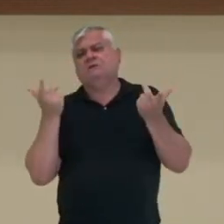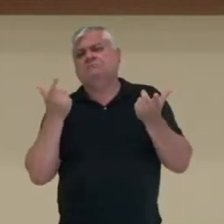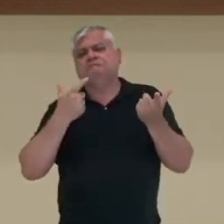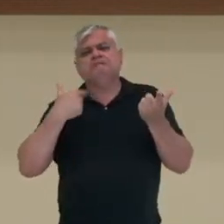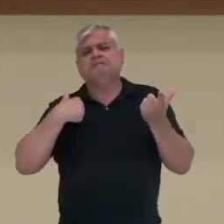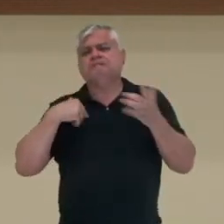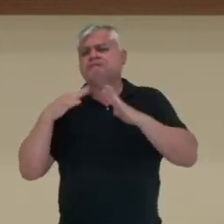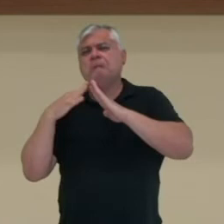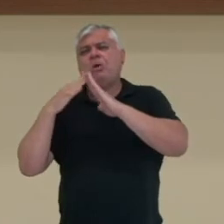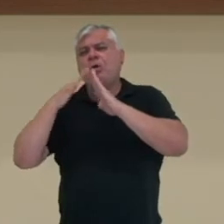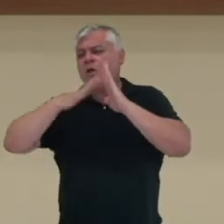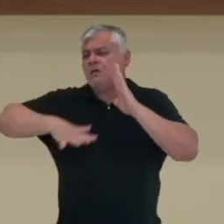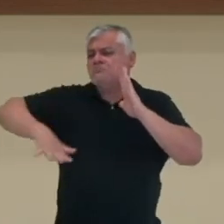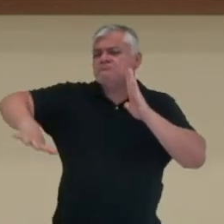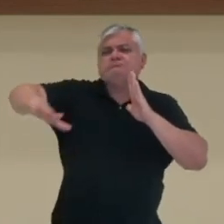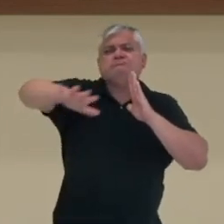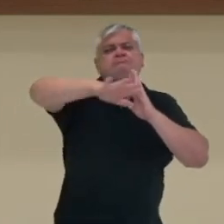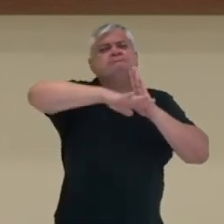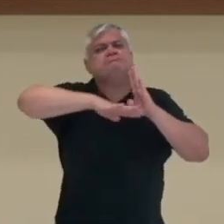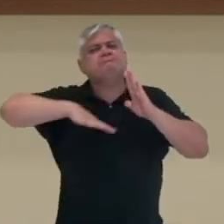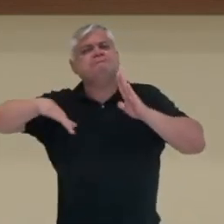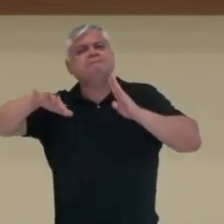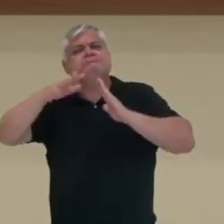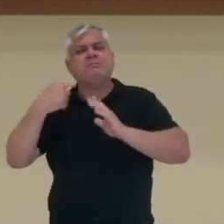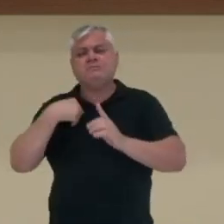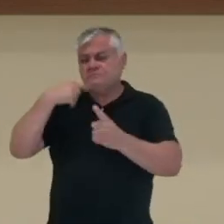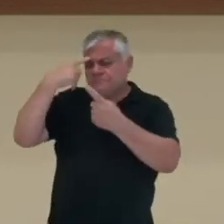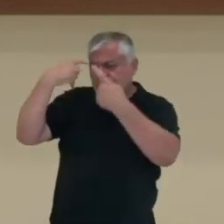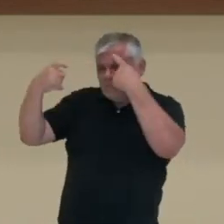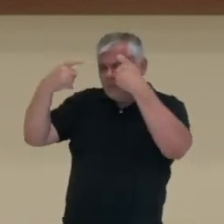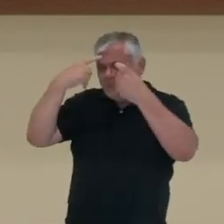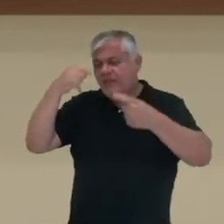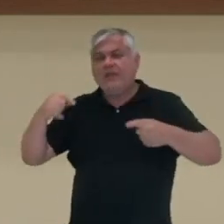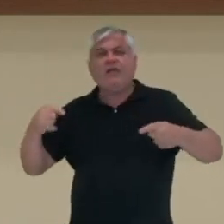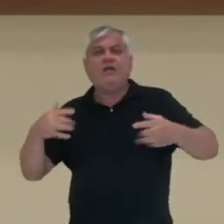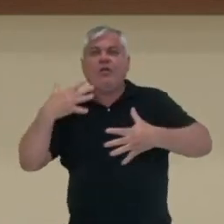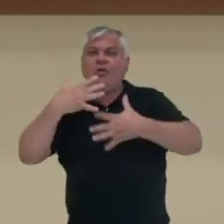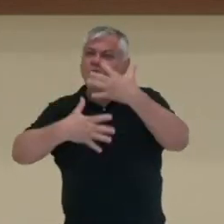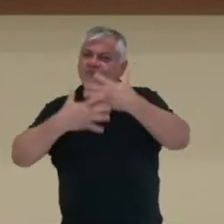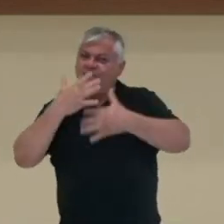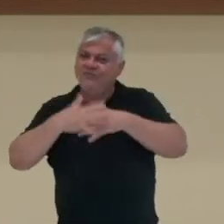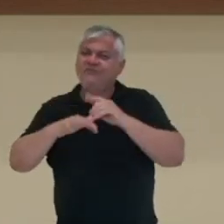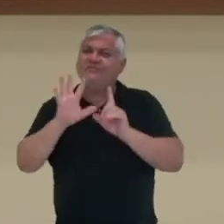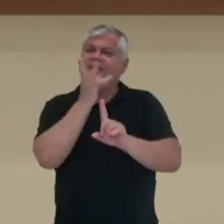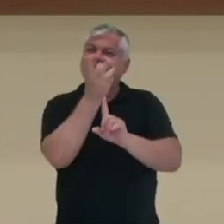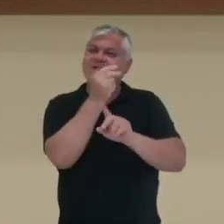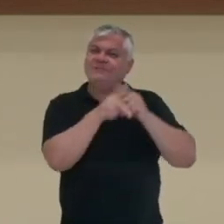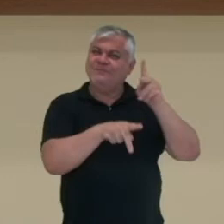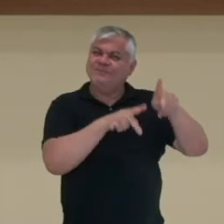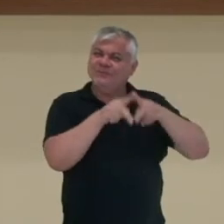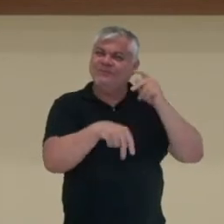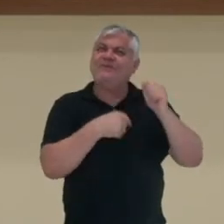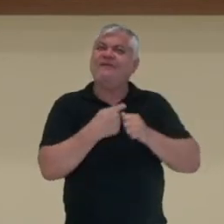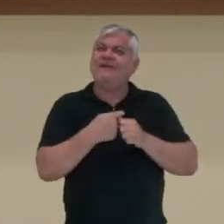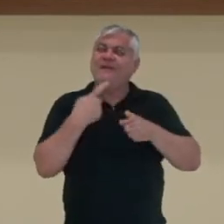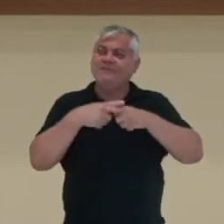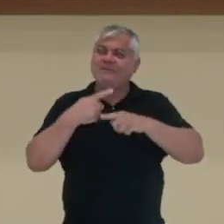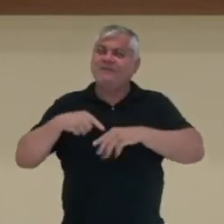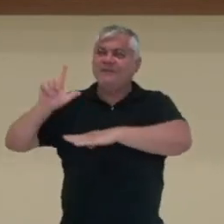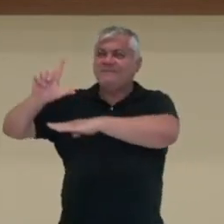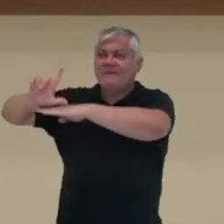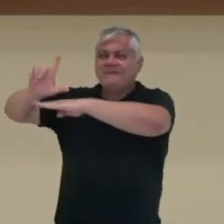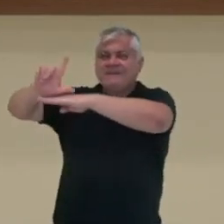entorno, da sua comunidade. E nisso, ela vai se confundir muito com a arte popular por causa dos retratos que ele vai